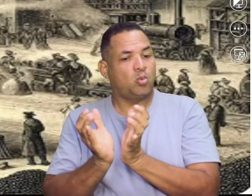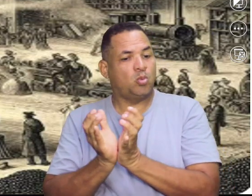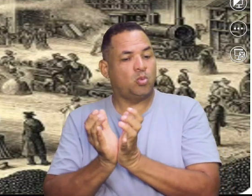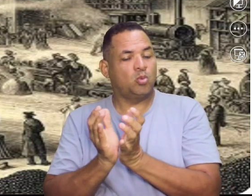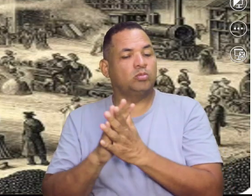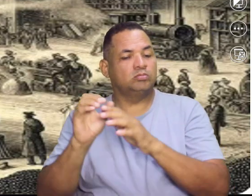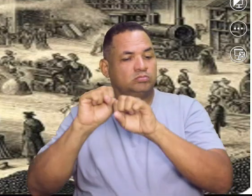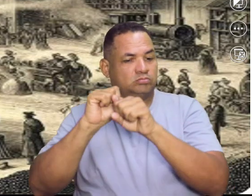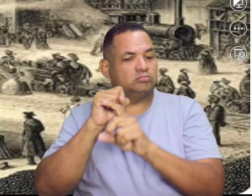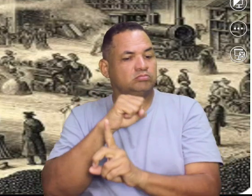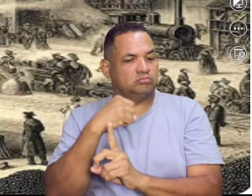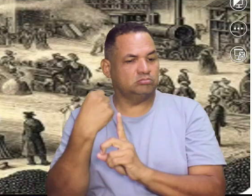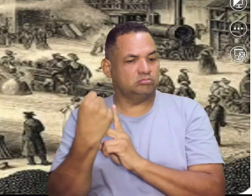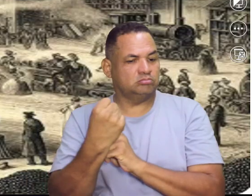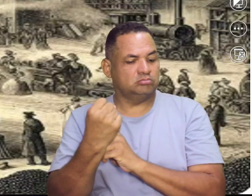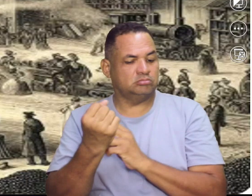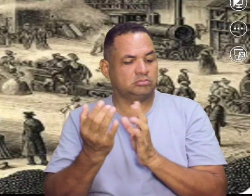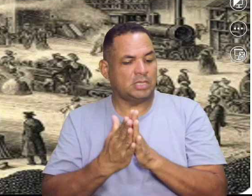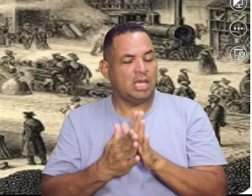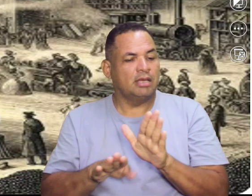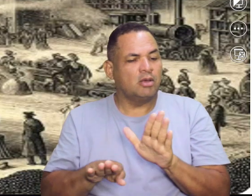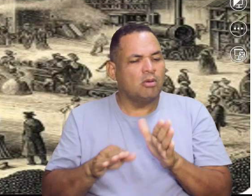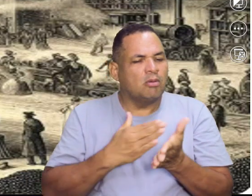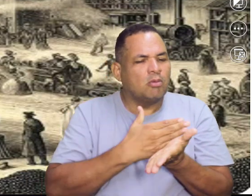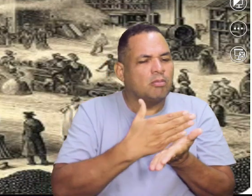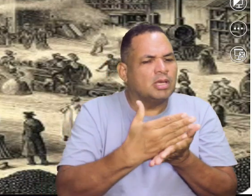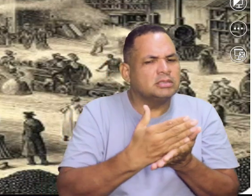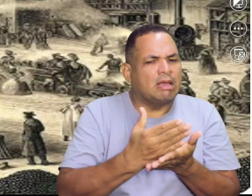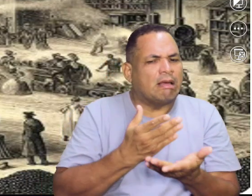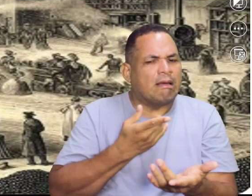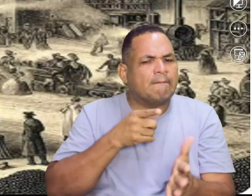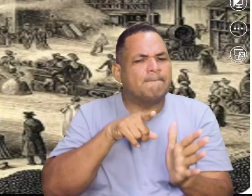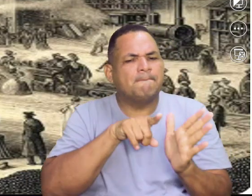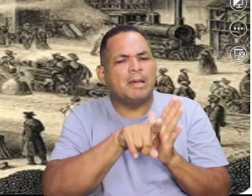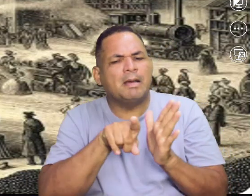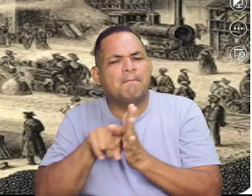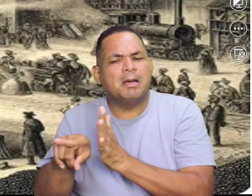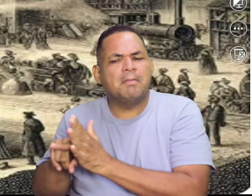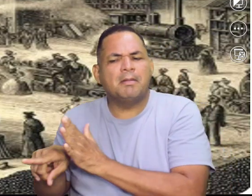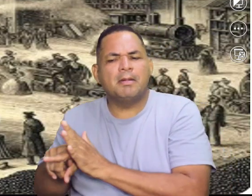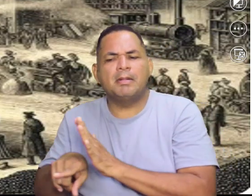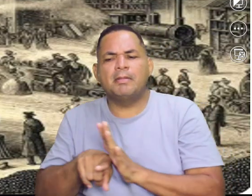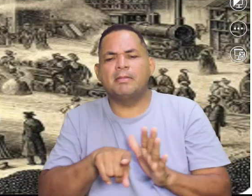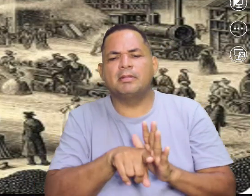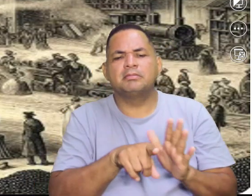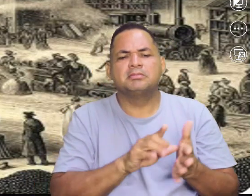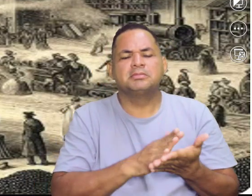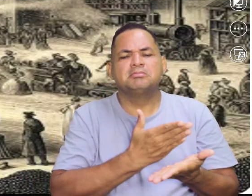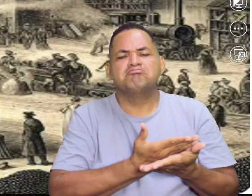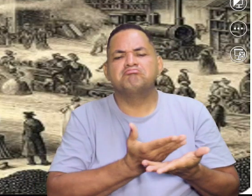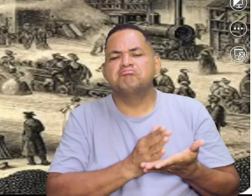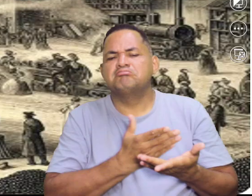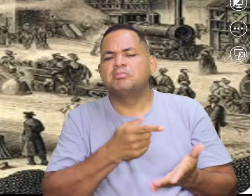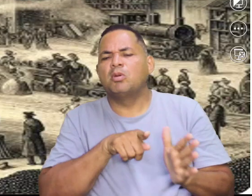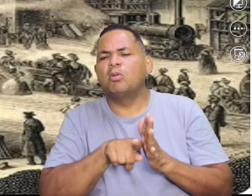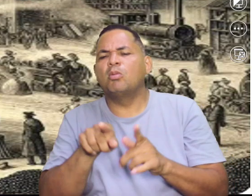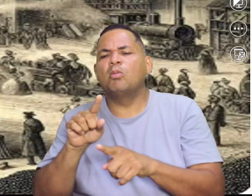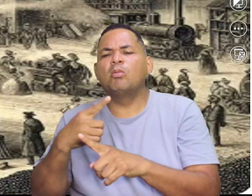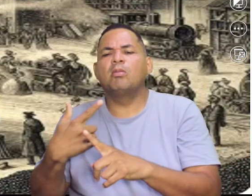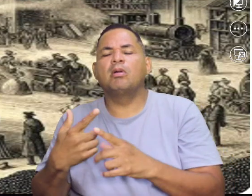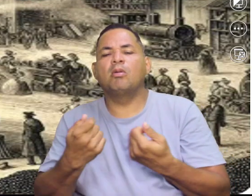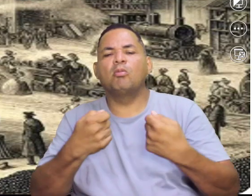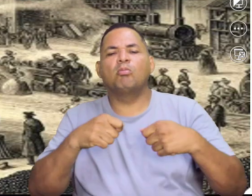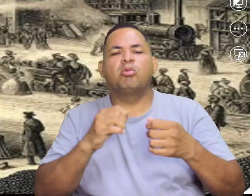chamada burguesia, que vai começar a questionar esse antigo regime, começar a questionar o quê? O